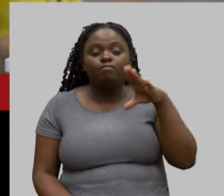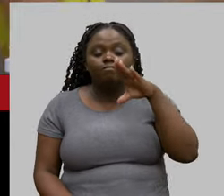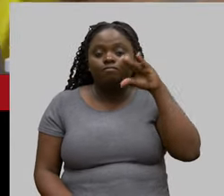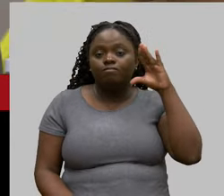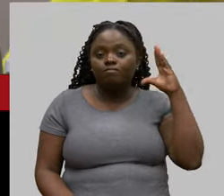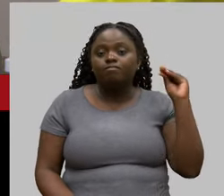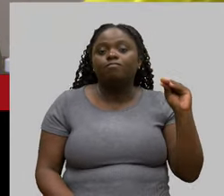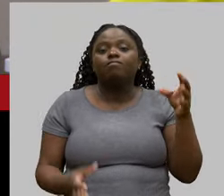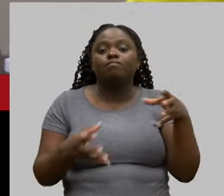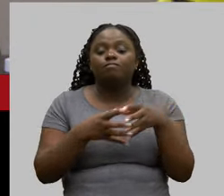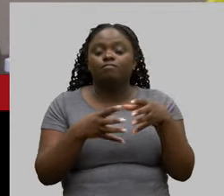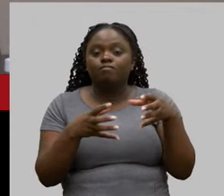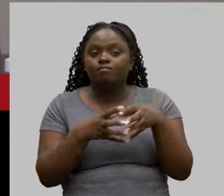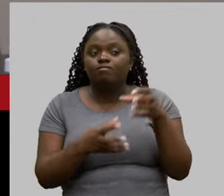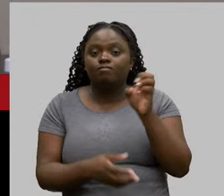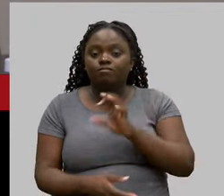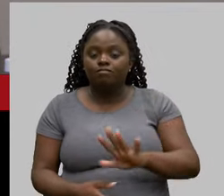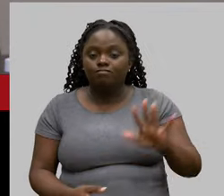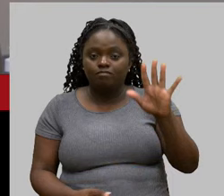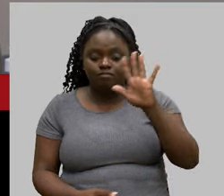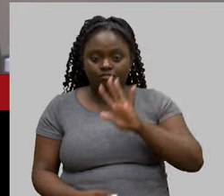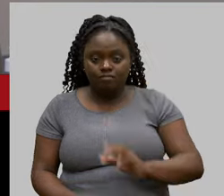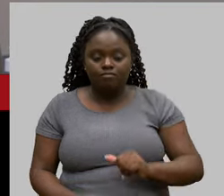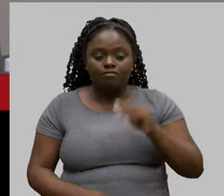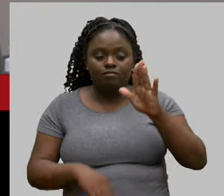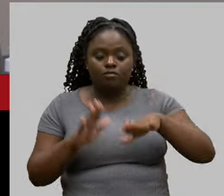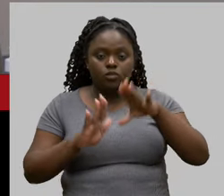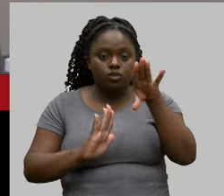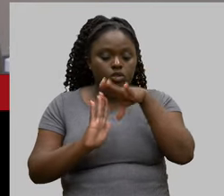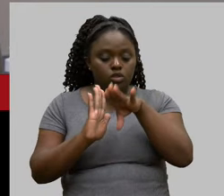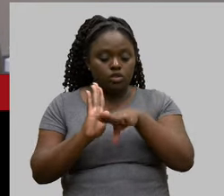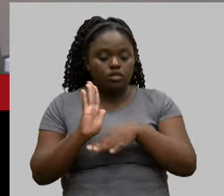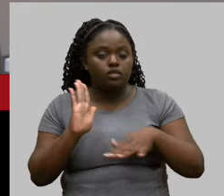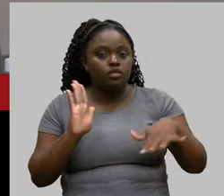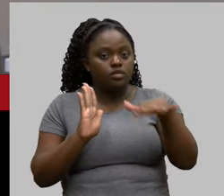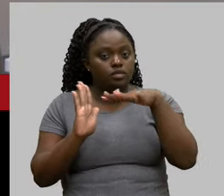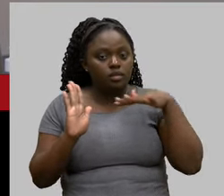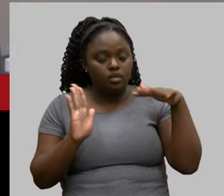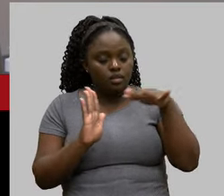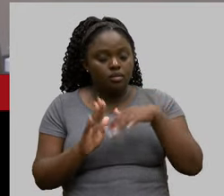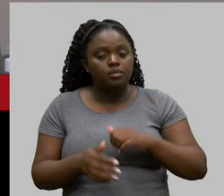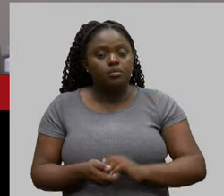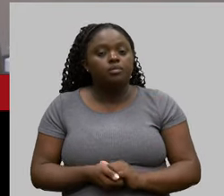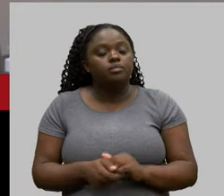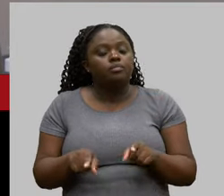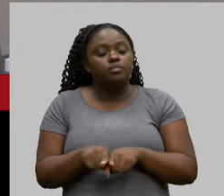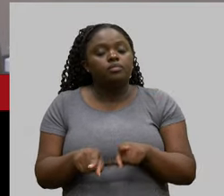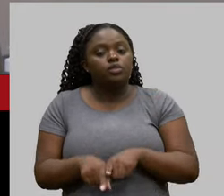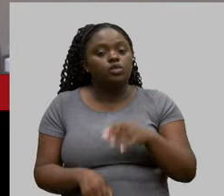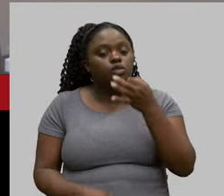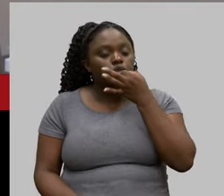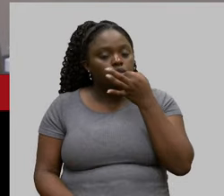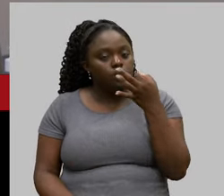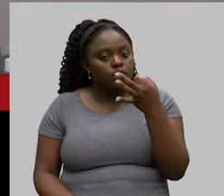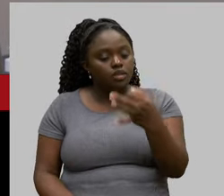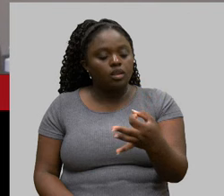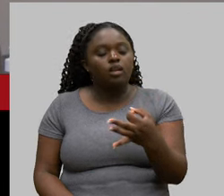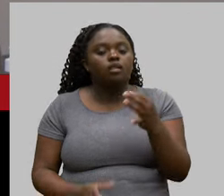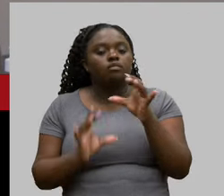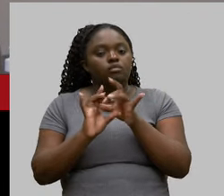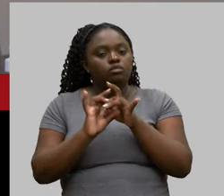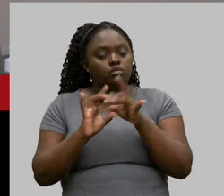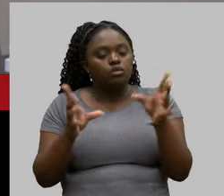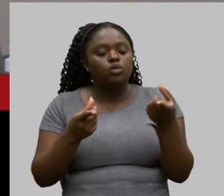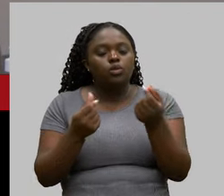estatais conforme diretrizes Gerais sujeição a as inspeções e auditorias de natureza atuarial contábil